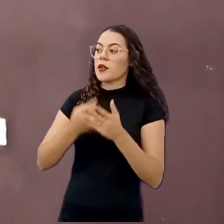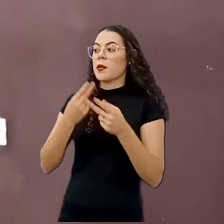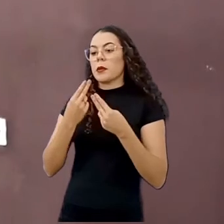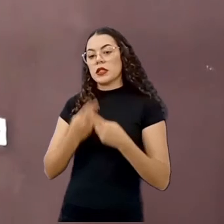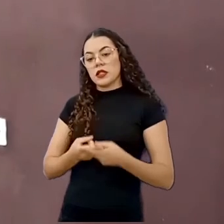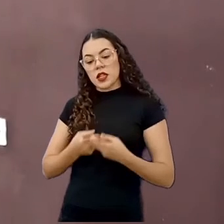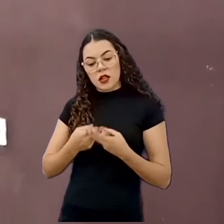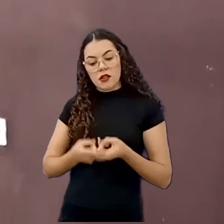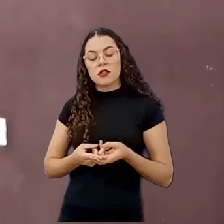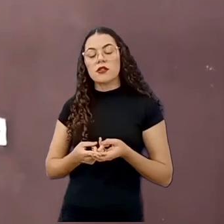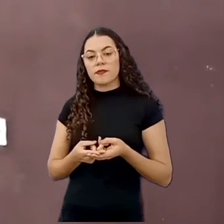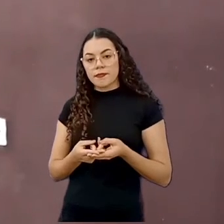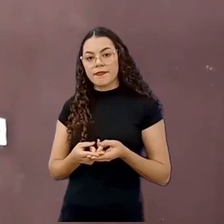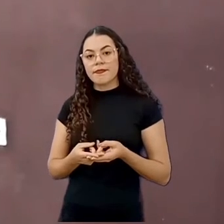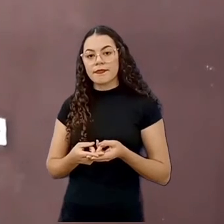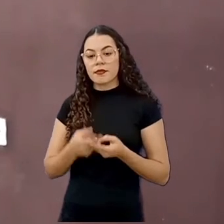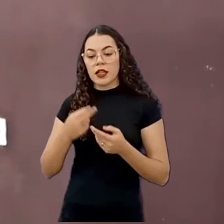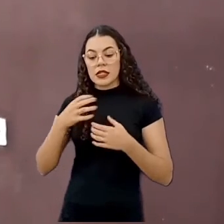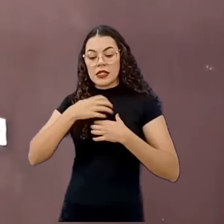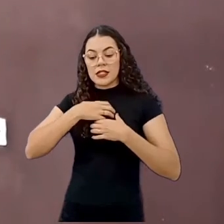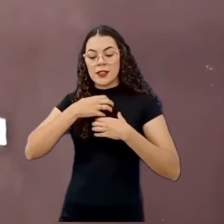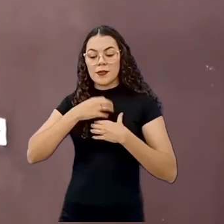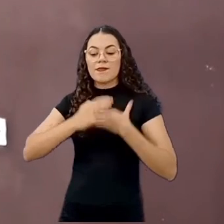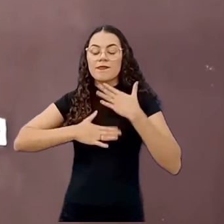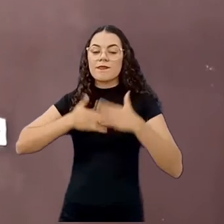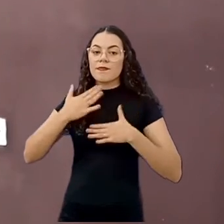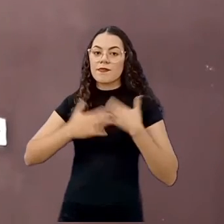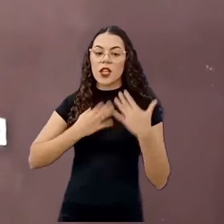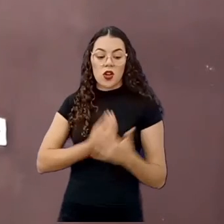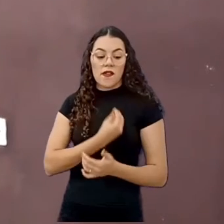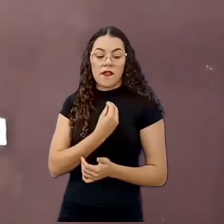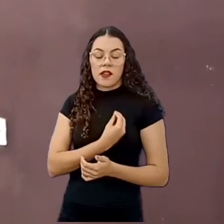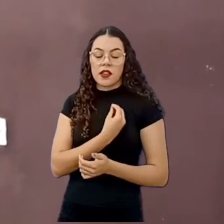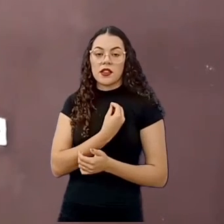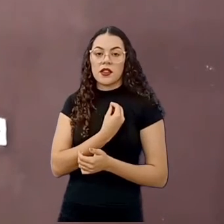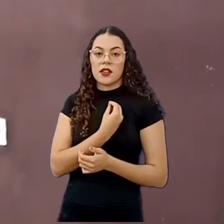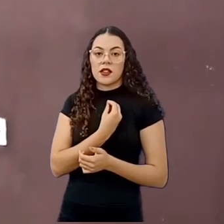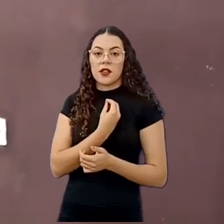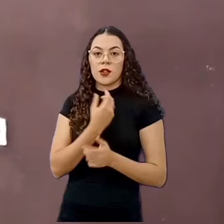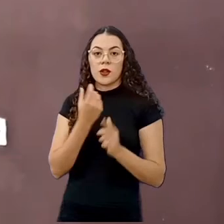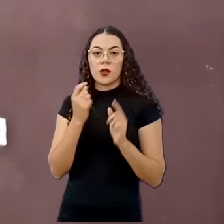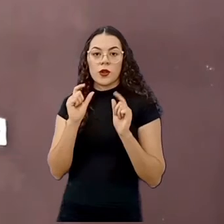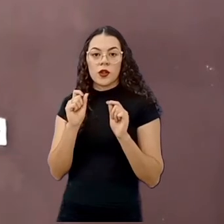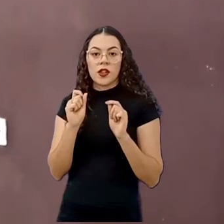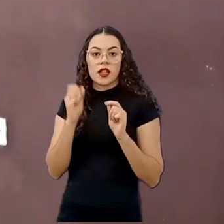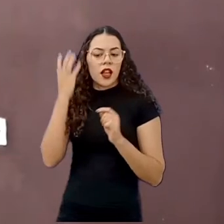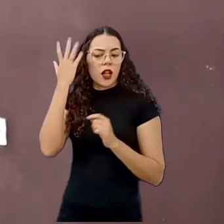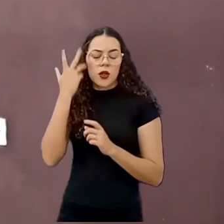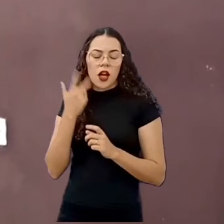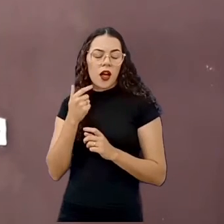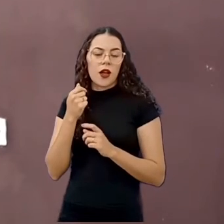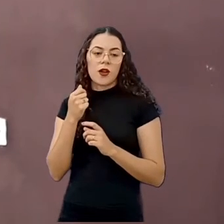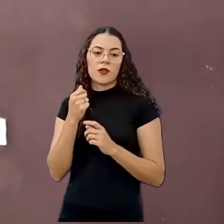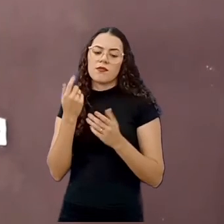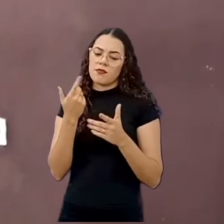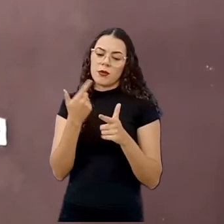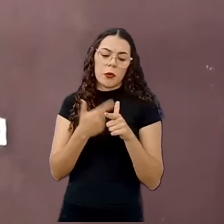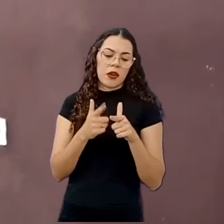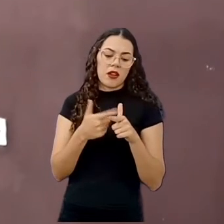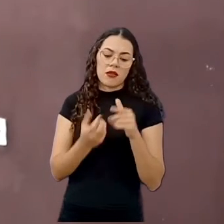paciência, com alegria. Eles viveriam uma vida que naturalmente teria